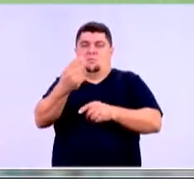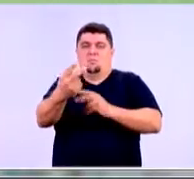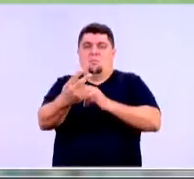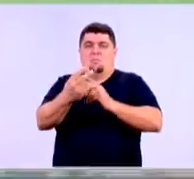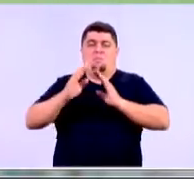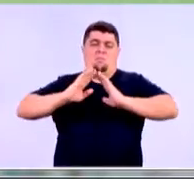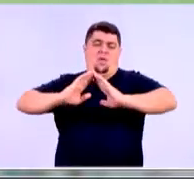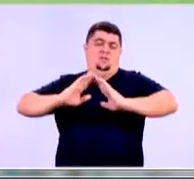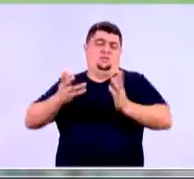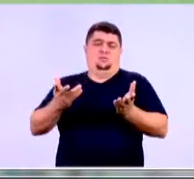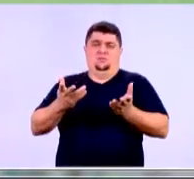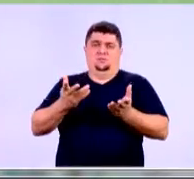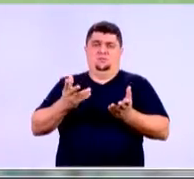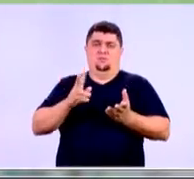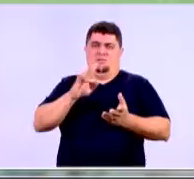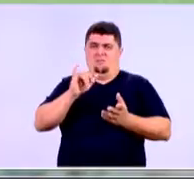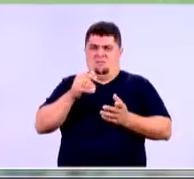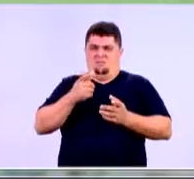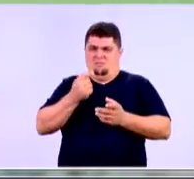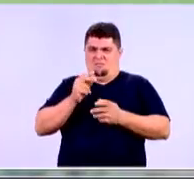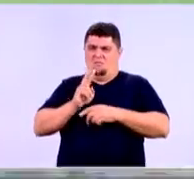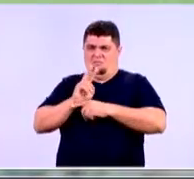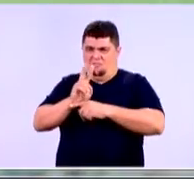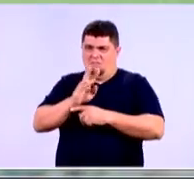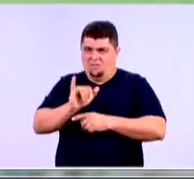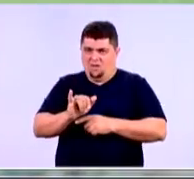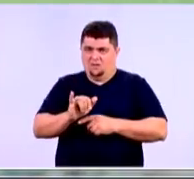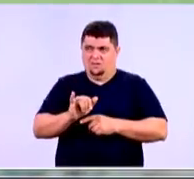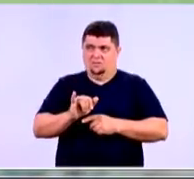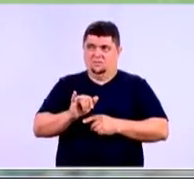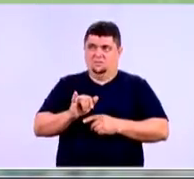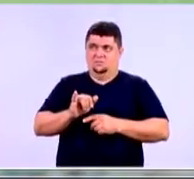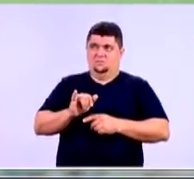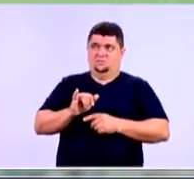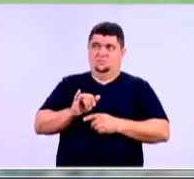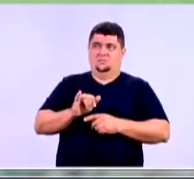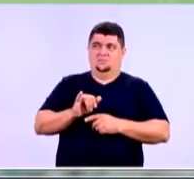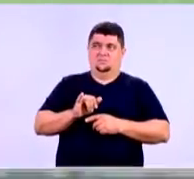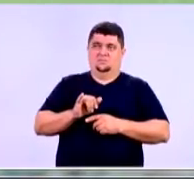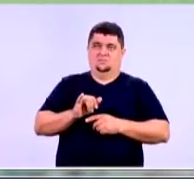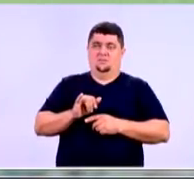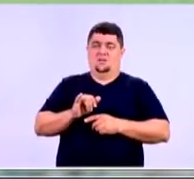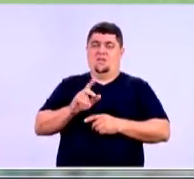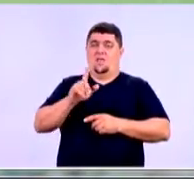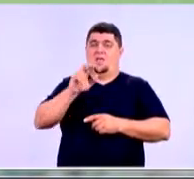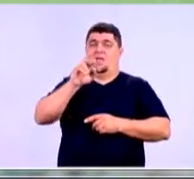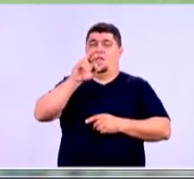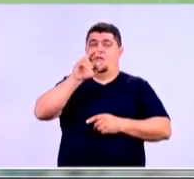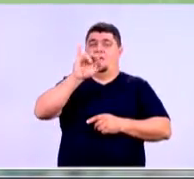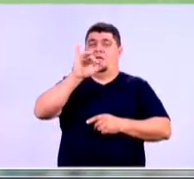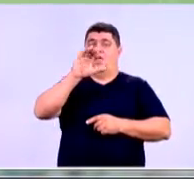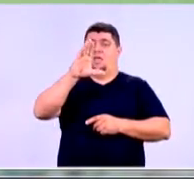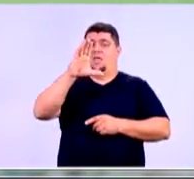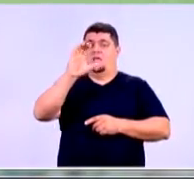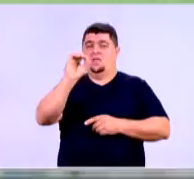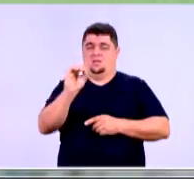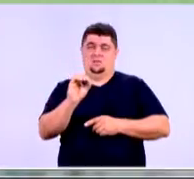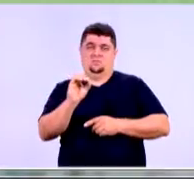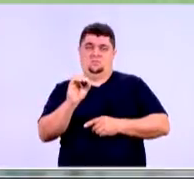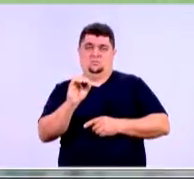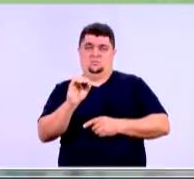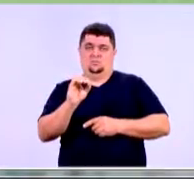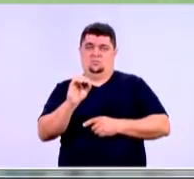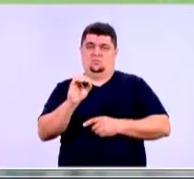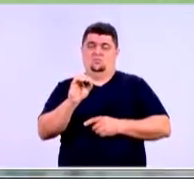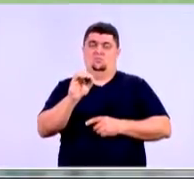dinheiro, prometendo devolvê-la depois? Gente, essa pergunta envolve o fator